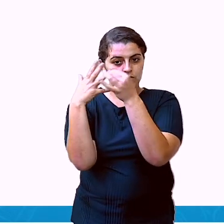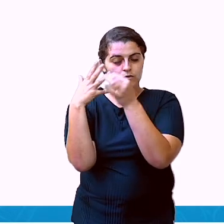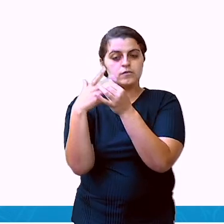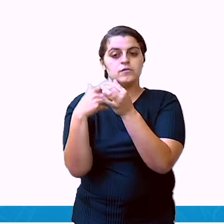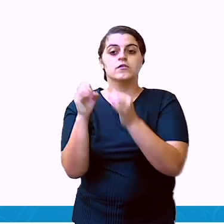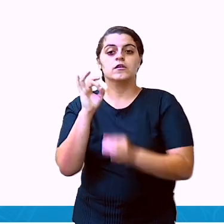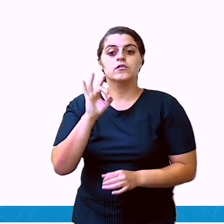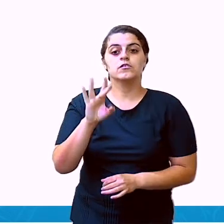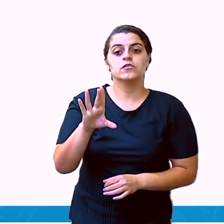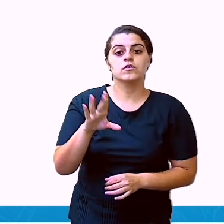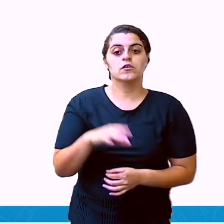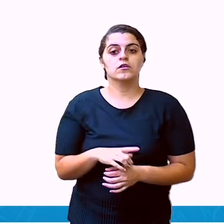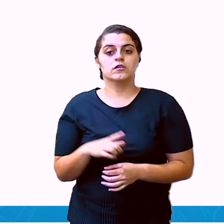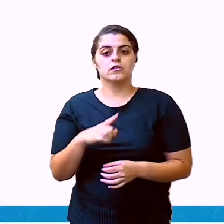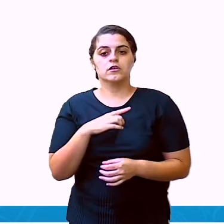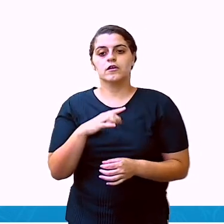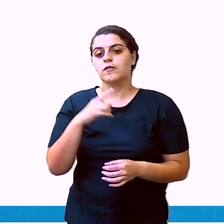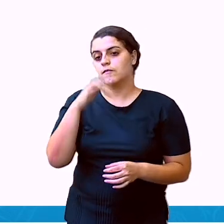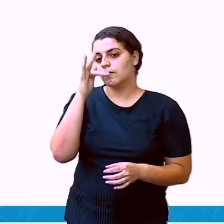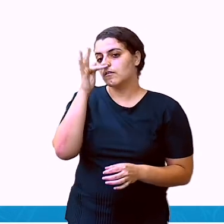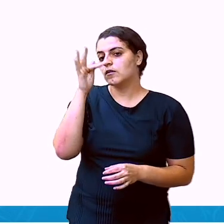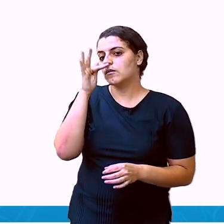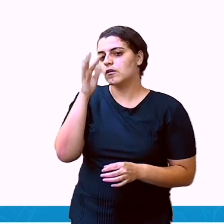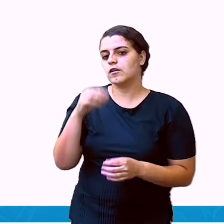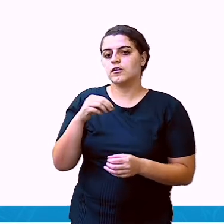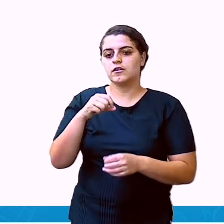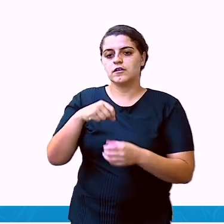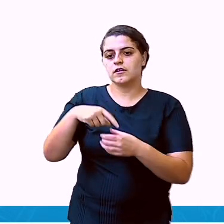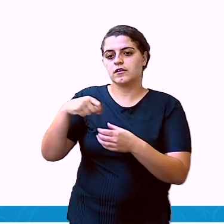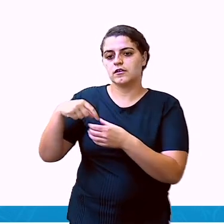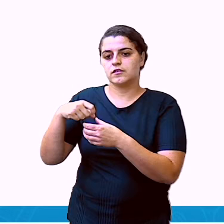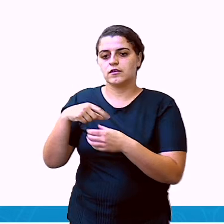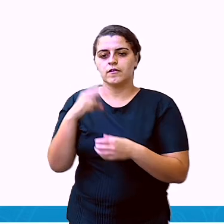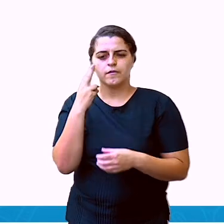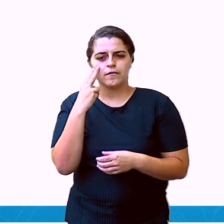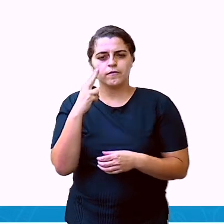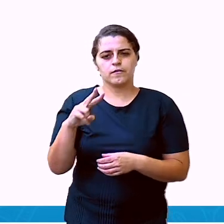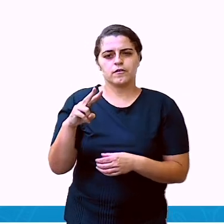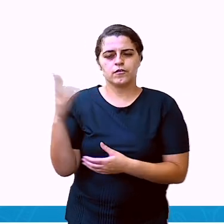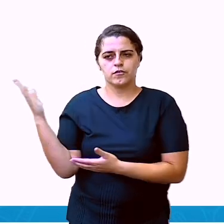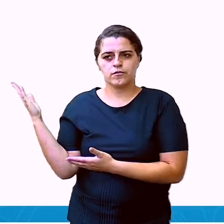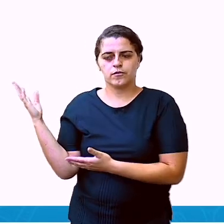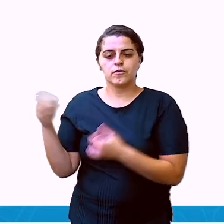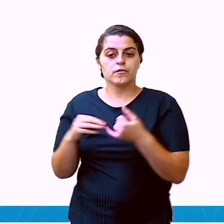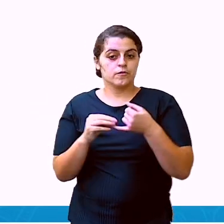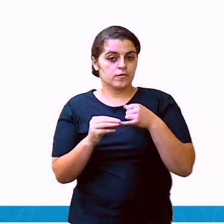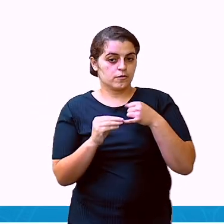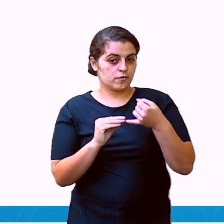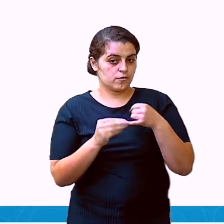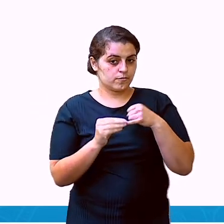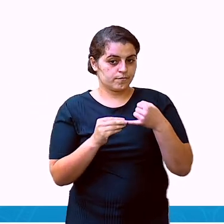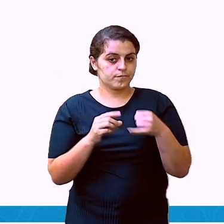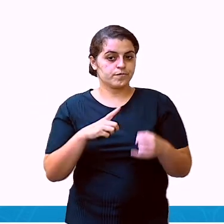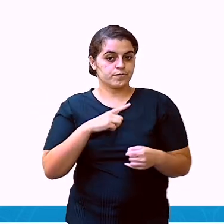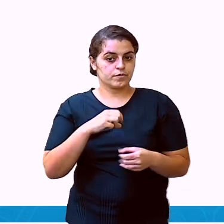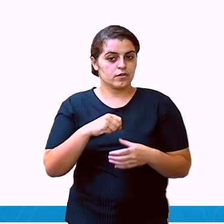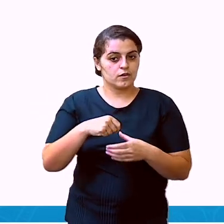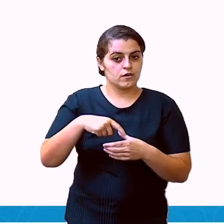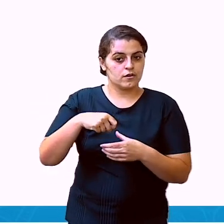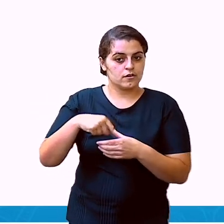só algumas têm flores e semente. Observe que o nosso feijão, ele tem